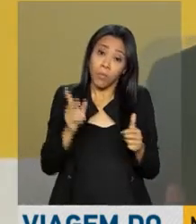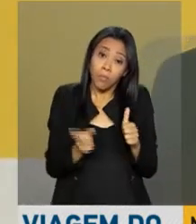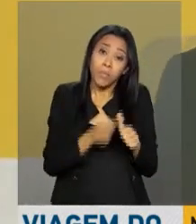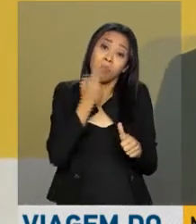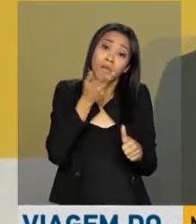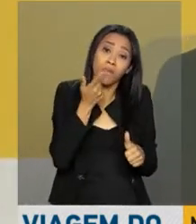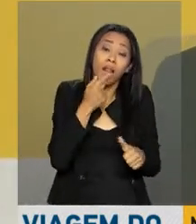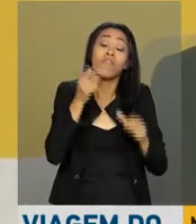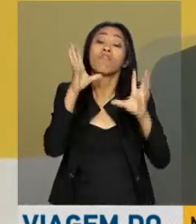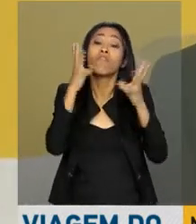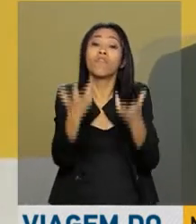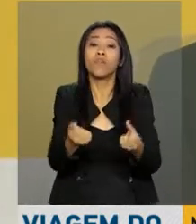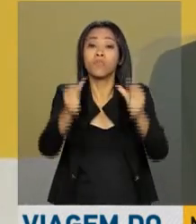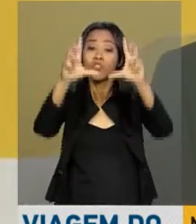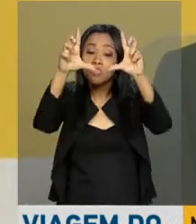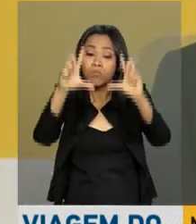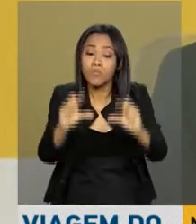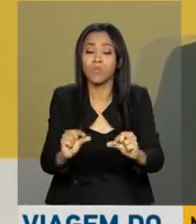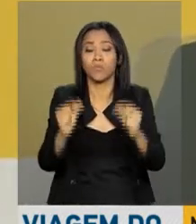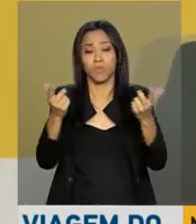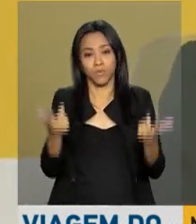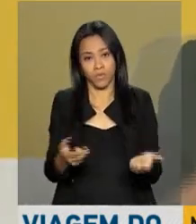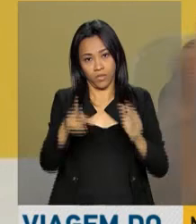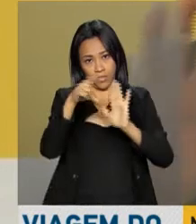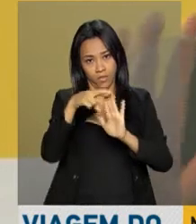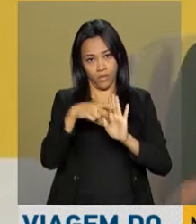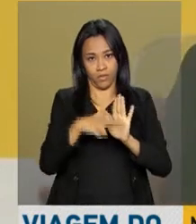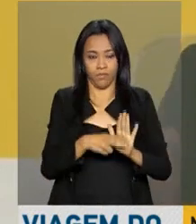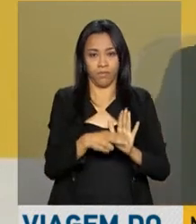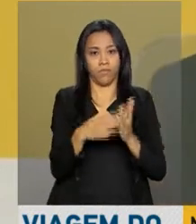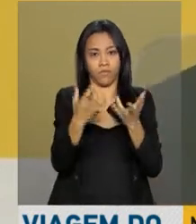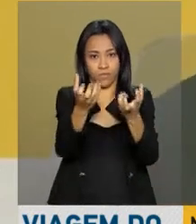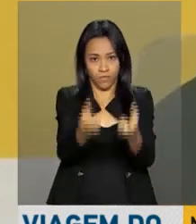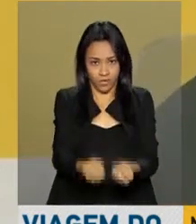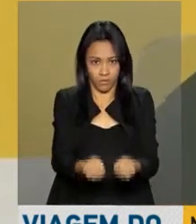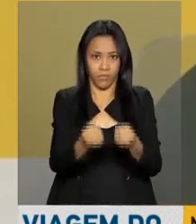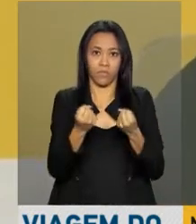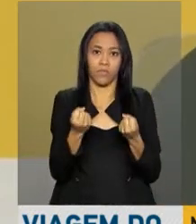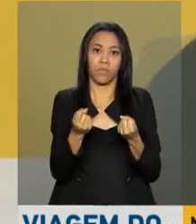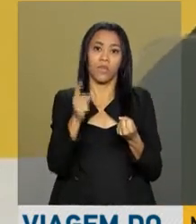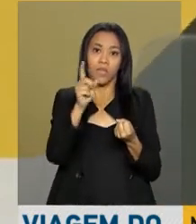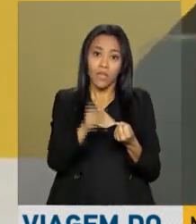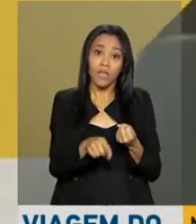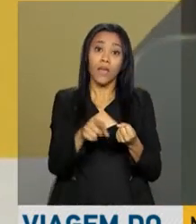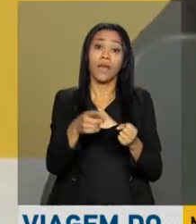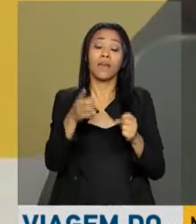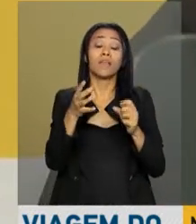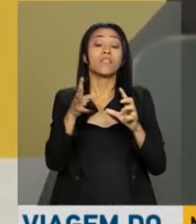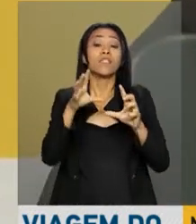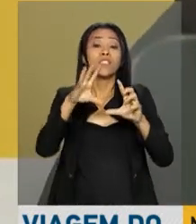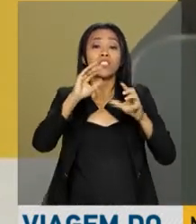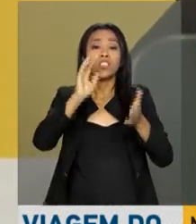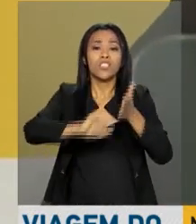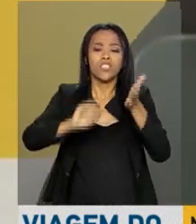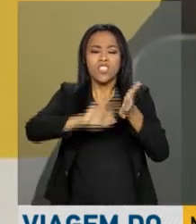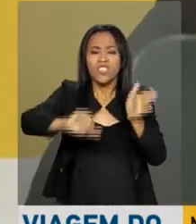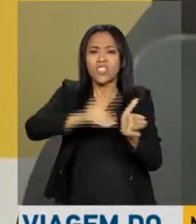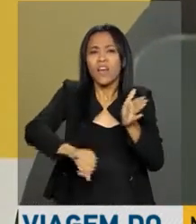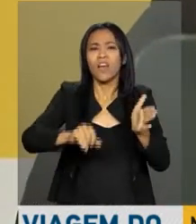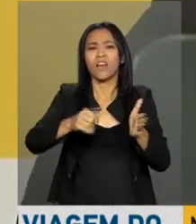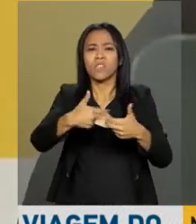uma simplificação tributária que está no 4 digamos assim da desburocratização que nós estamos fazendo